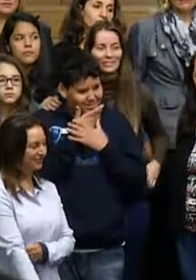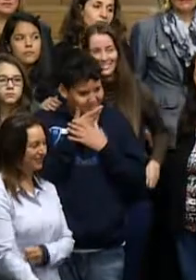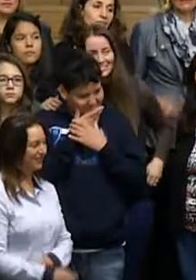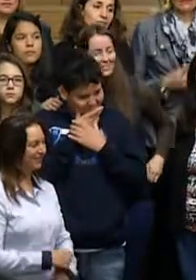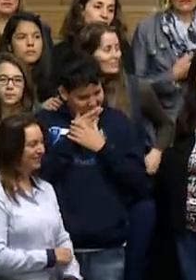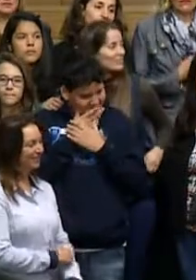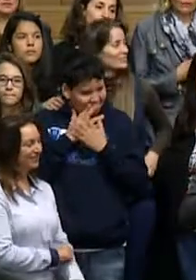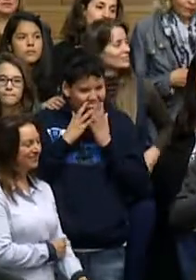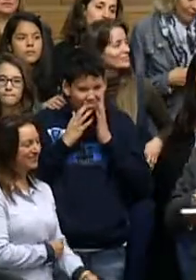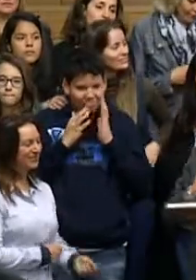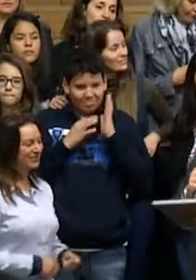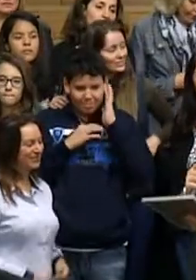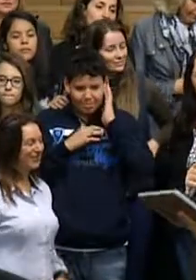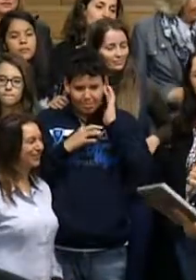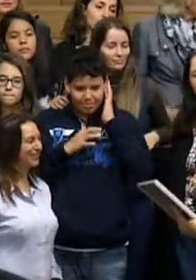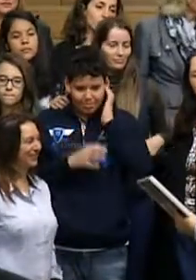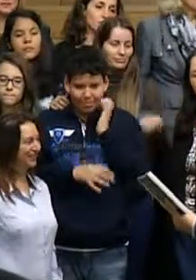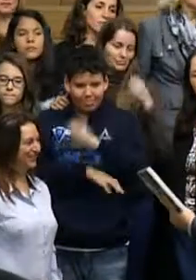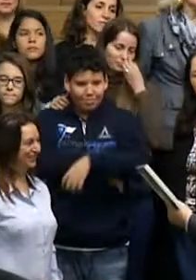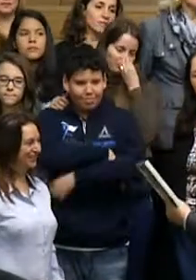Opa!